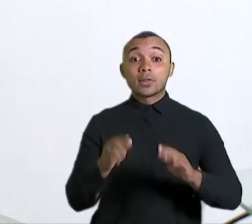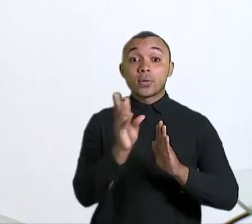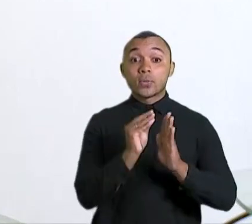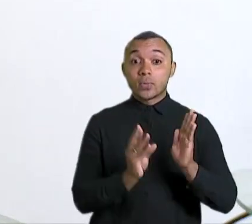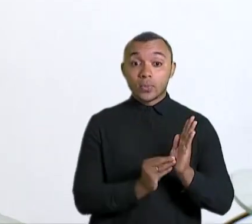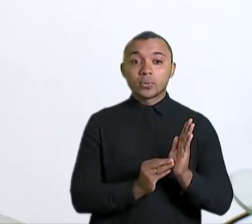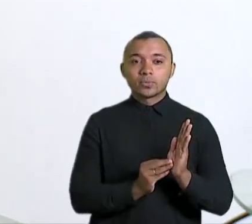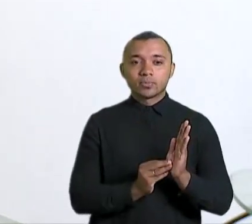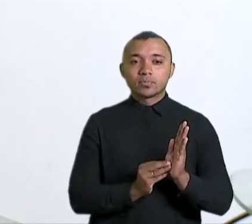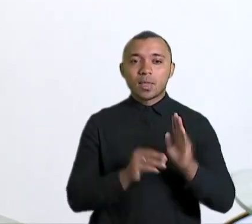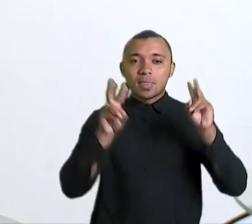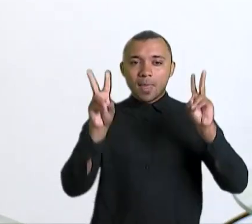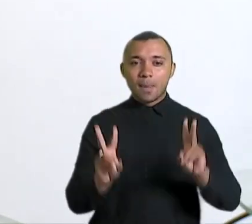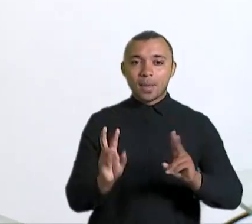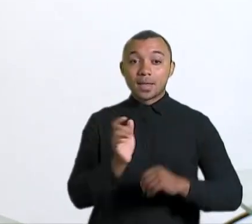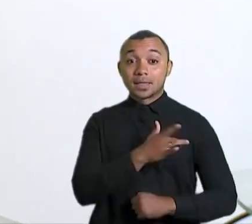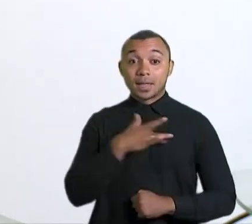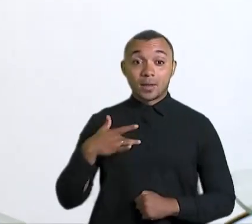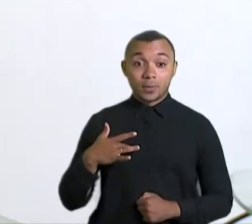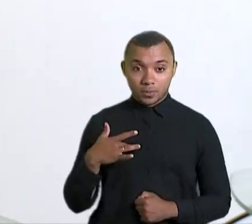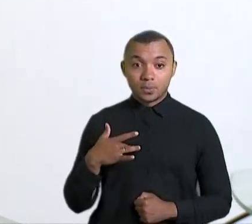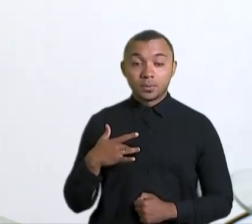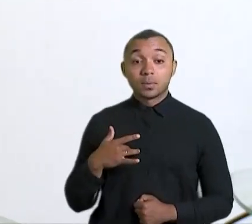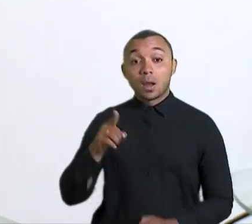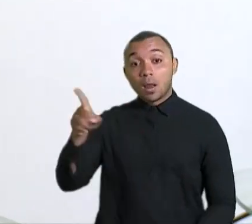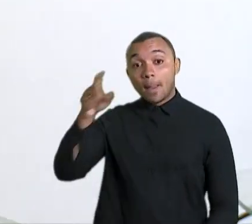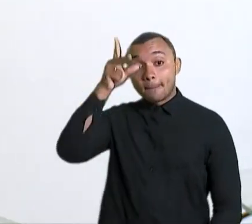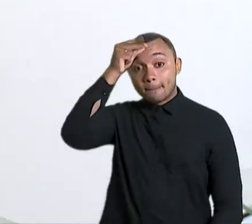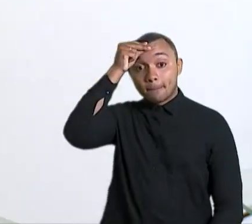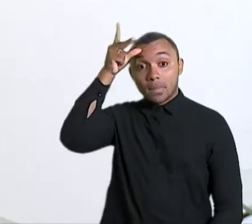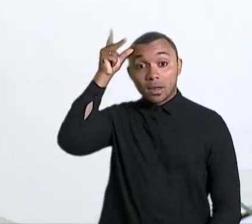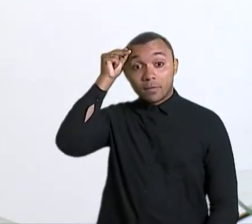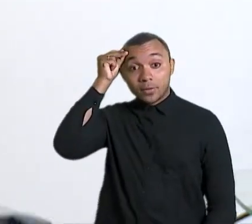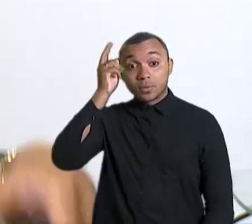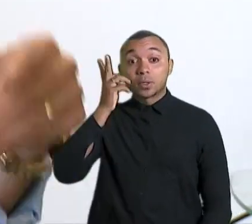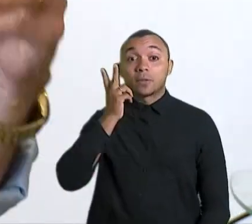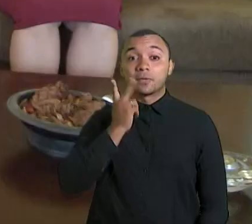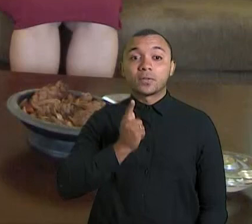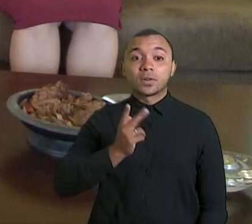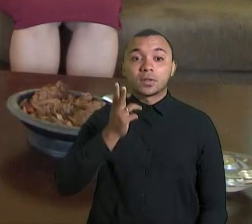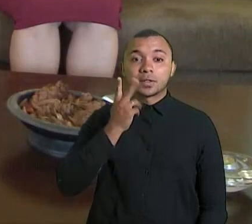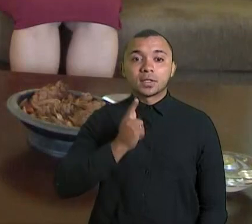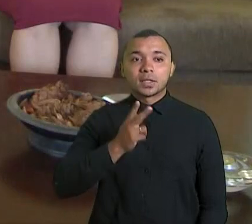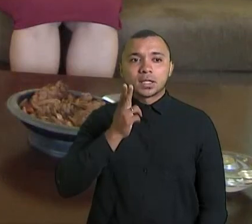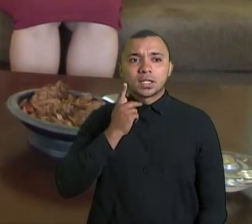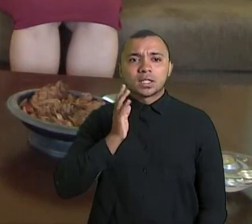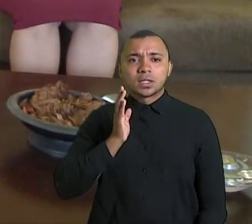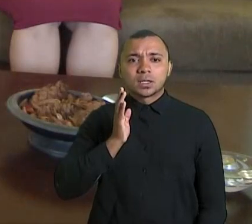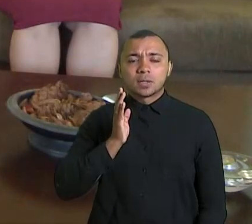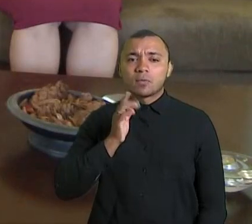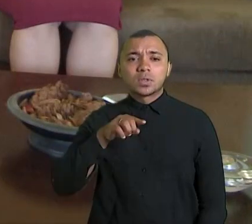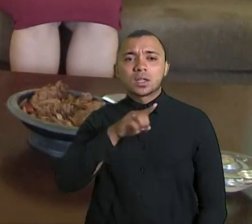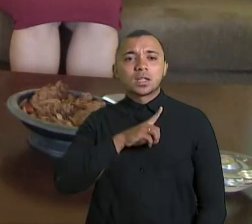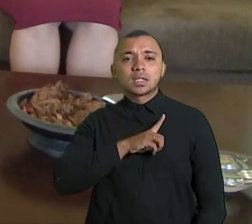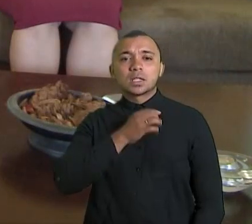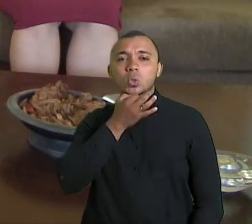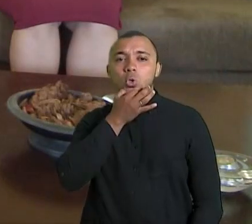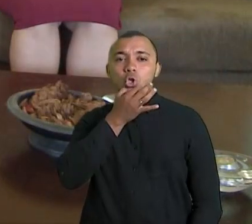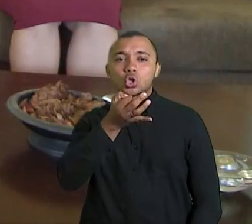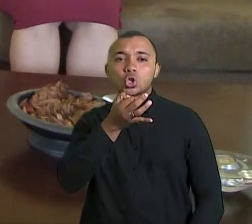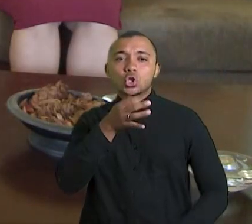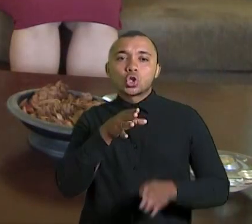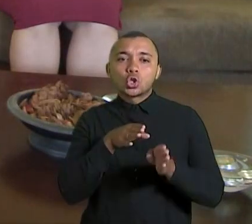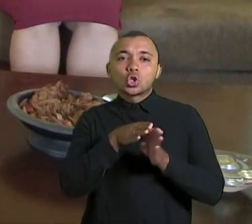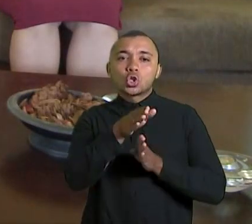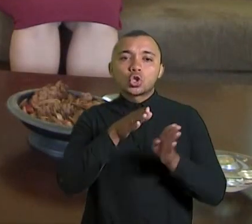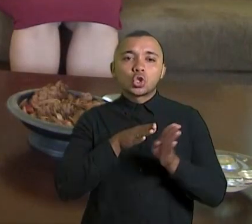os nossos postulantes à Prefeitura de Fortaleza, que 3 dicas vocês dariam para que o